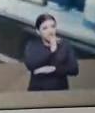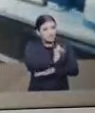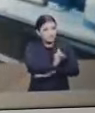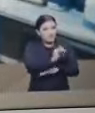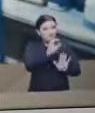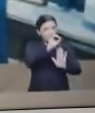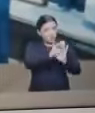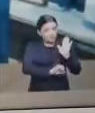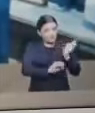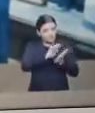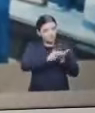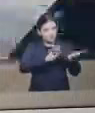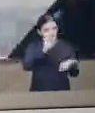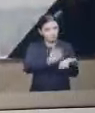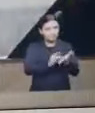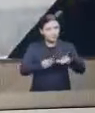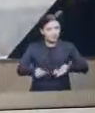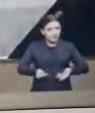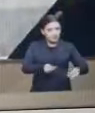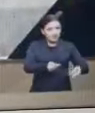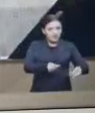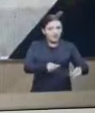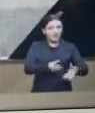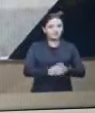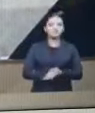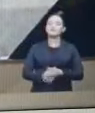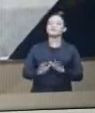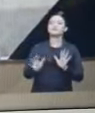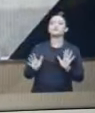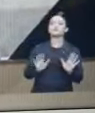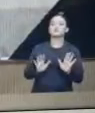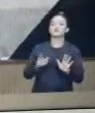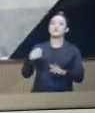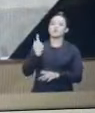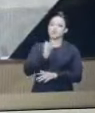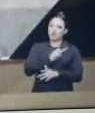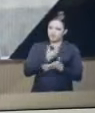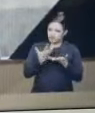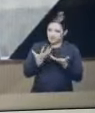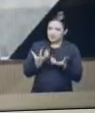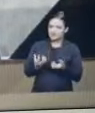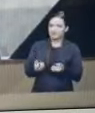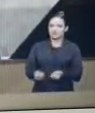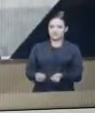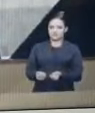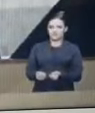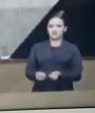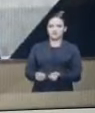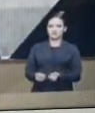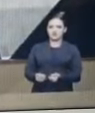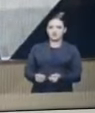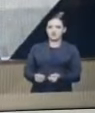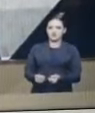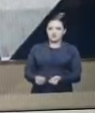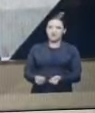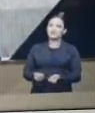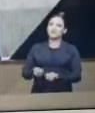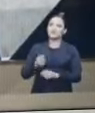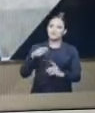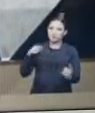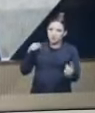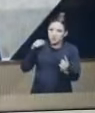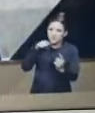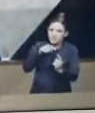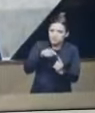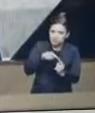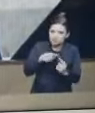aquiescência. Não, eu digo aquiescência, não. Nós aceitamos as suas ponderações